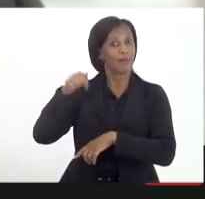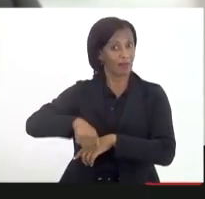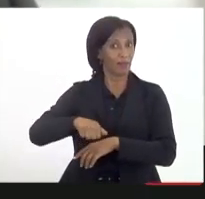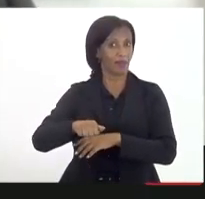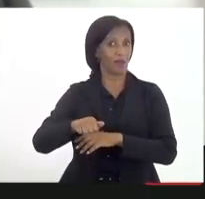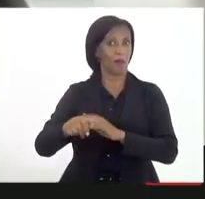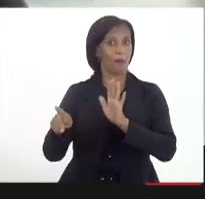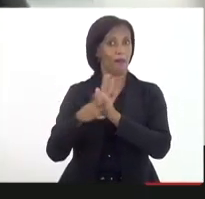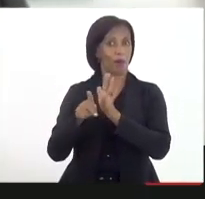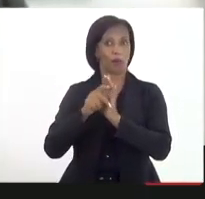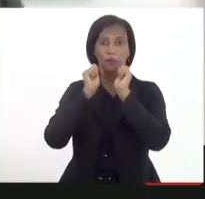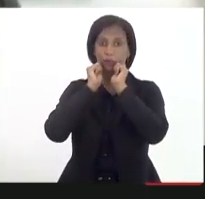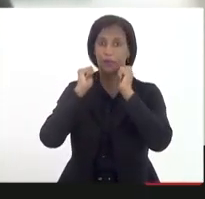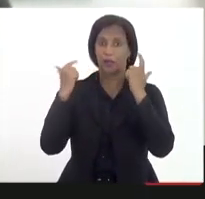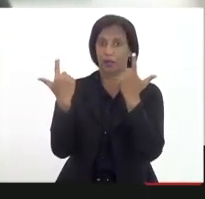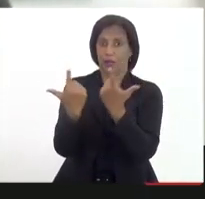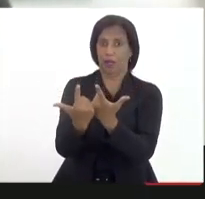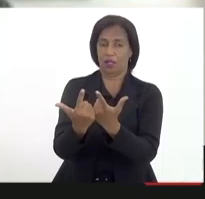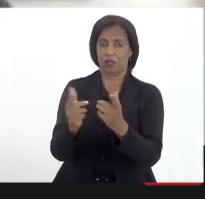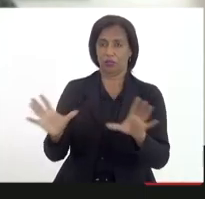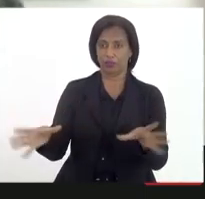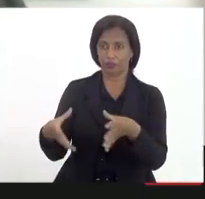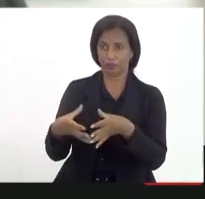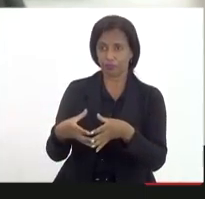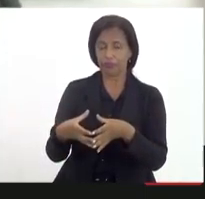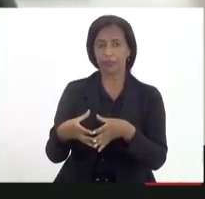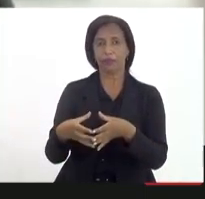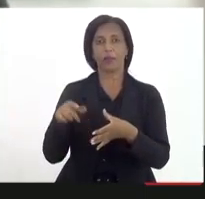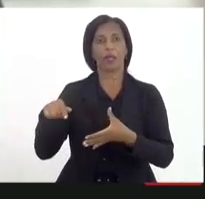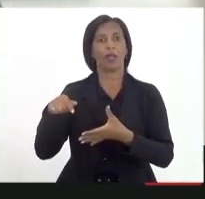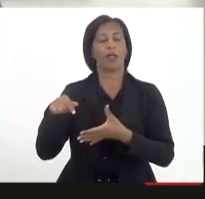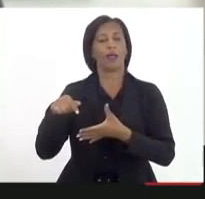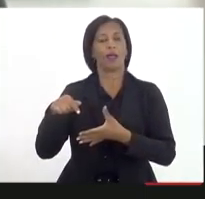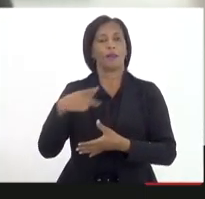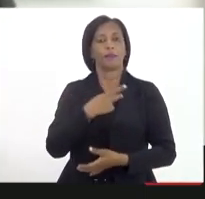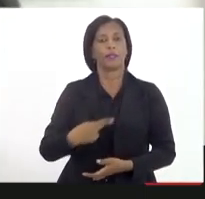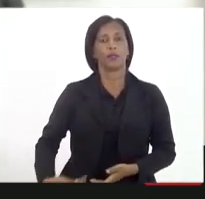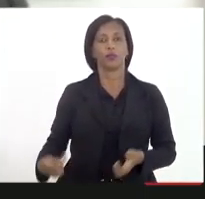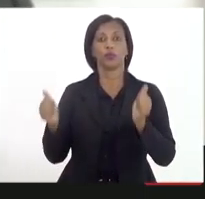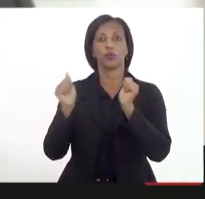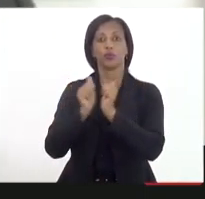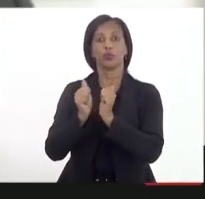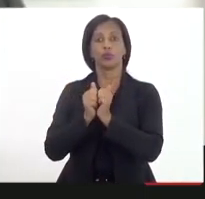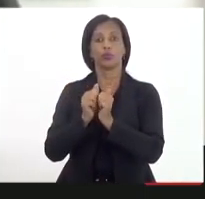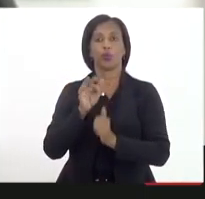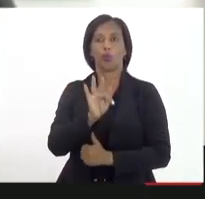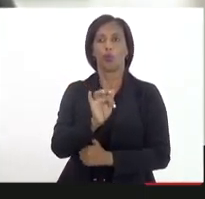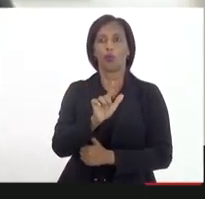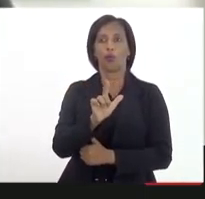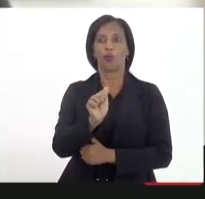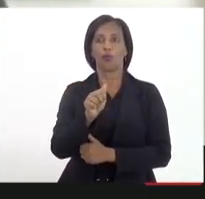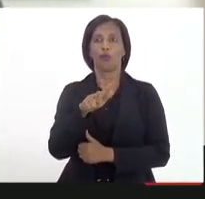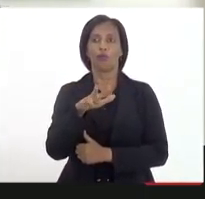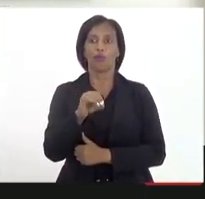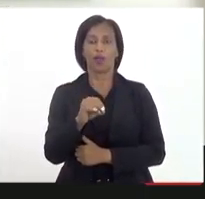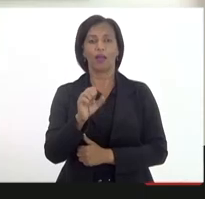logo que eu esse a presidência da comissão junto com o deputado Flávio serafini